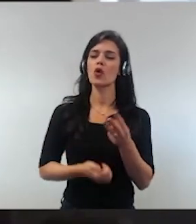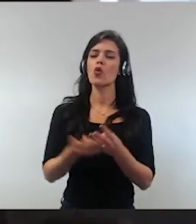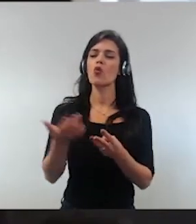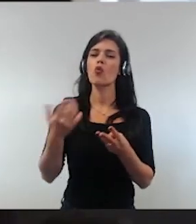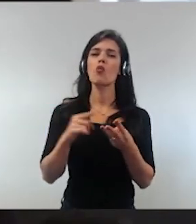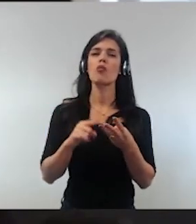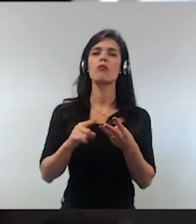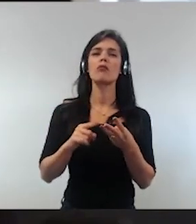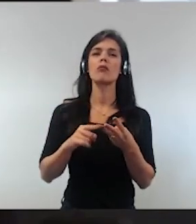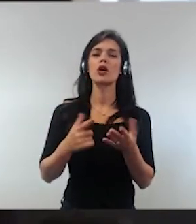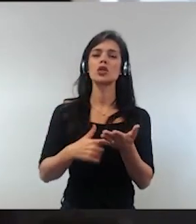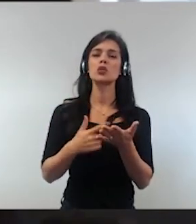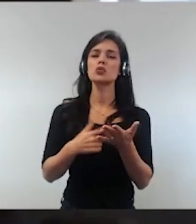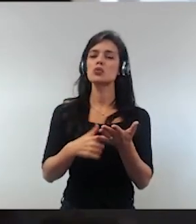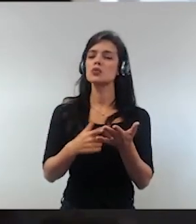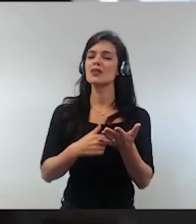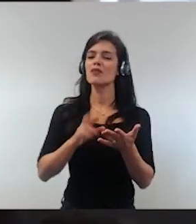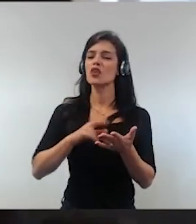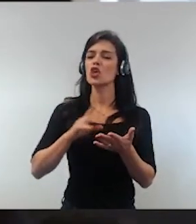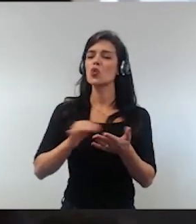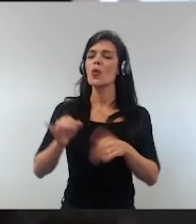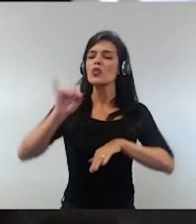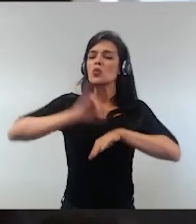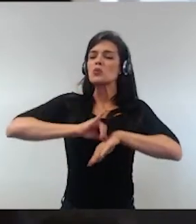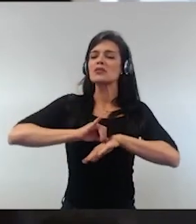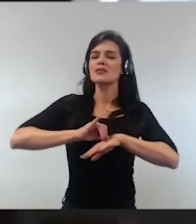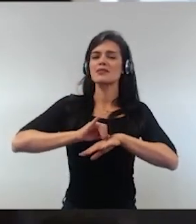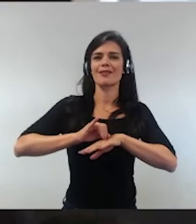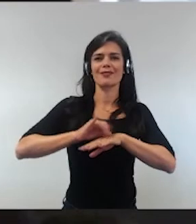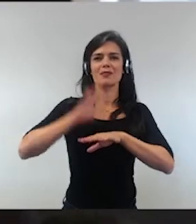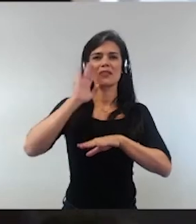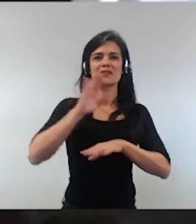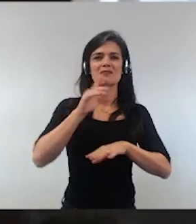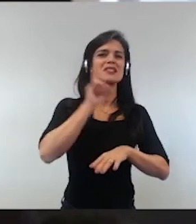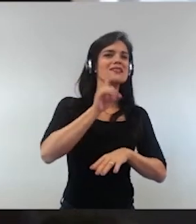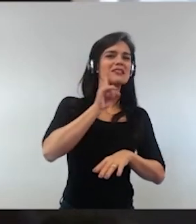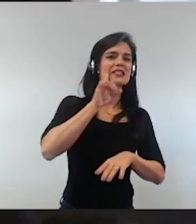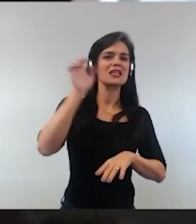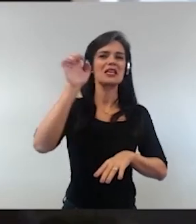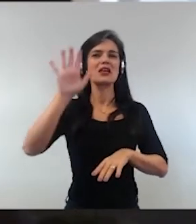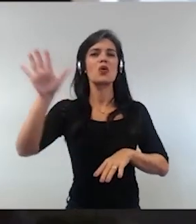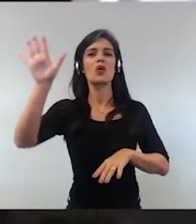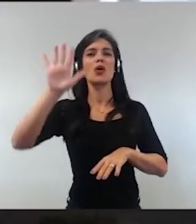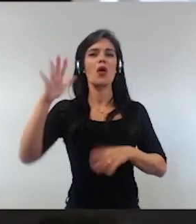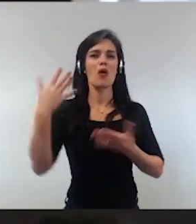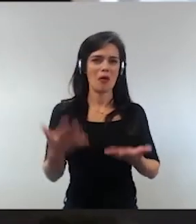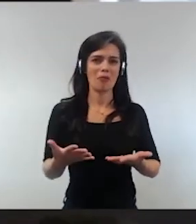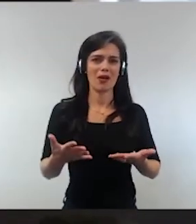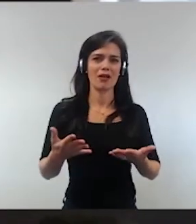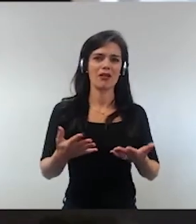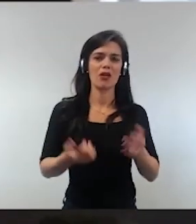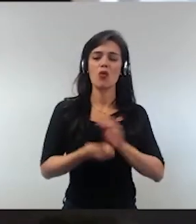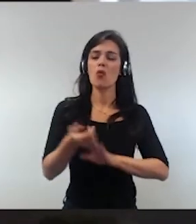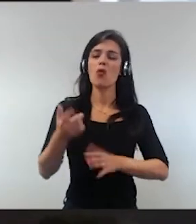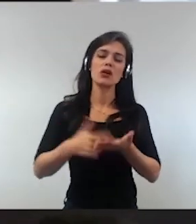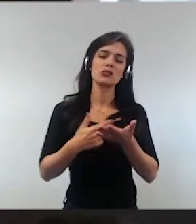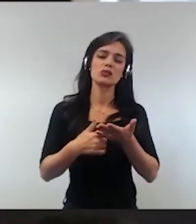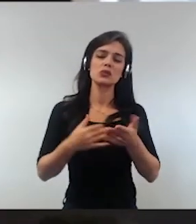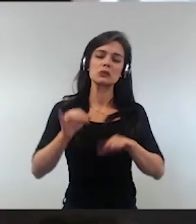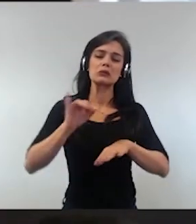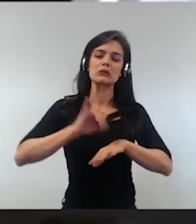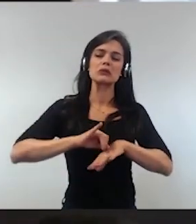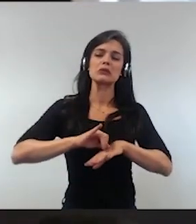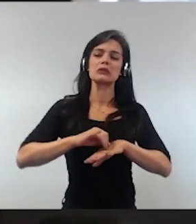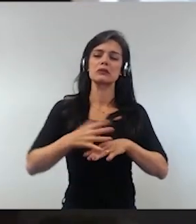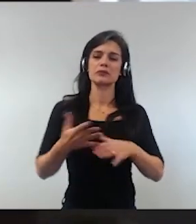e fujam do eixo de Estados Unidos e Europa, né, de literatura europeia e norte-americana, que a gente está tão acostumado a